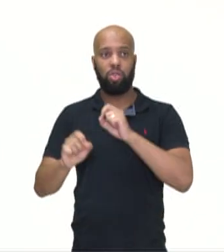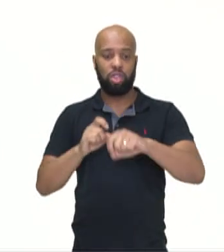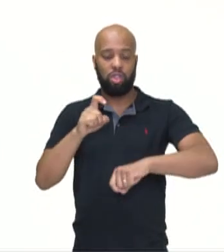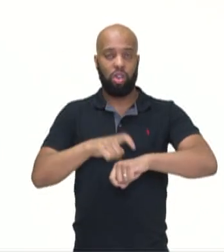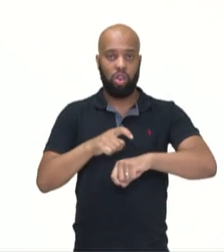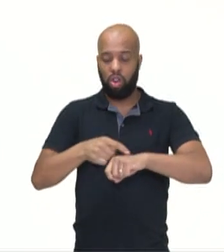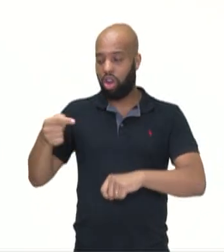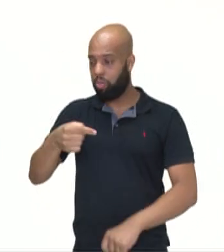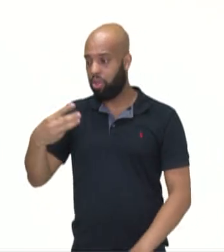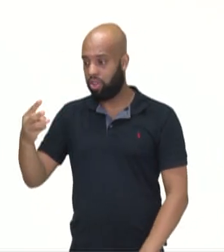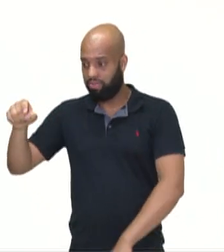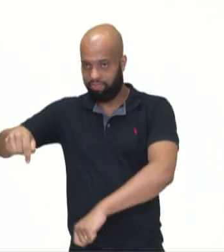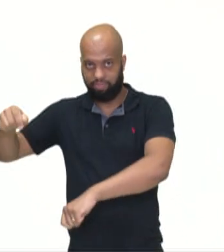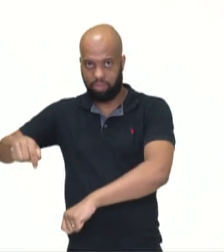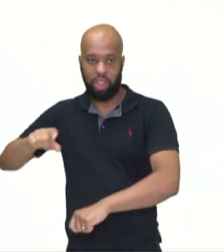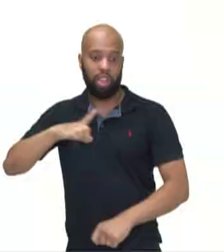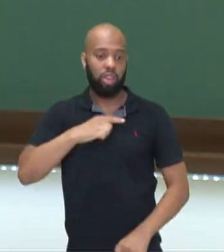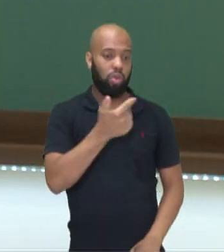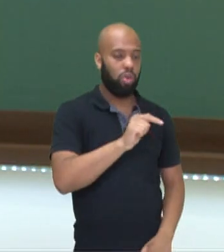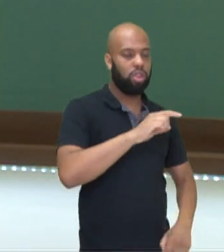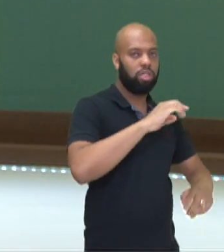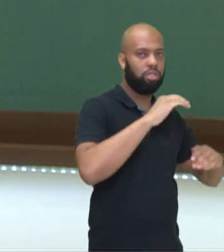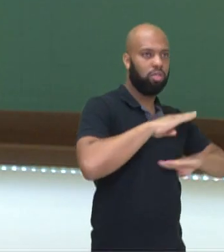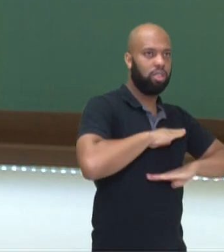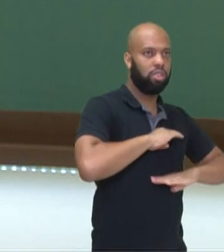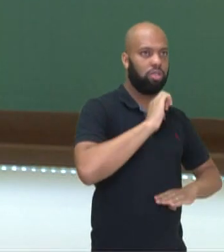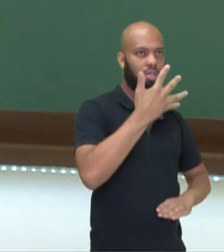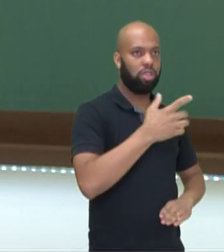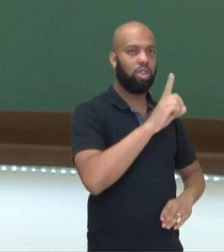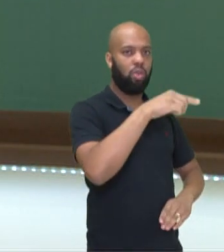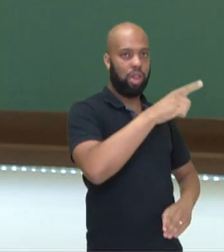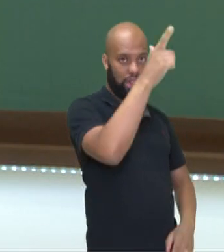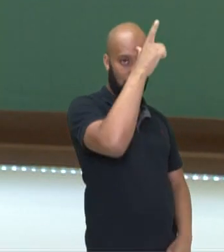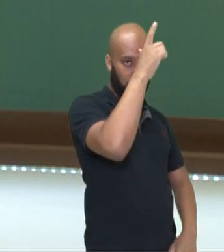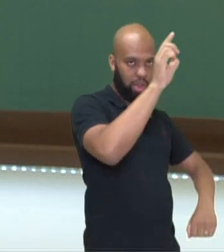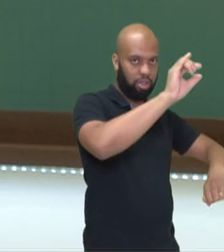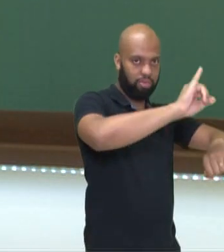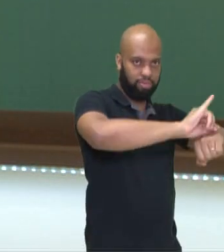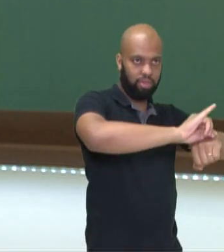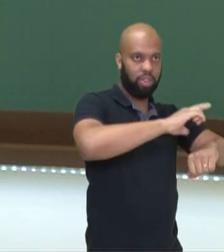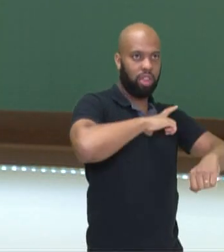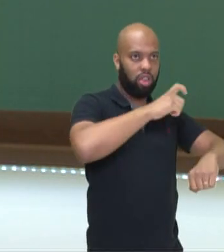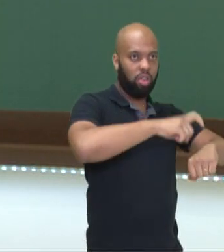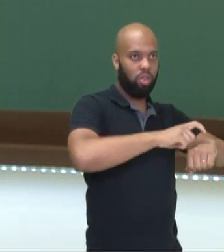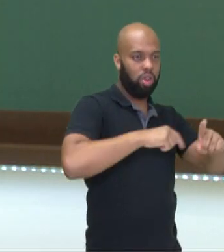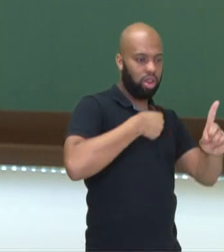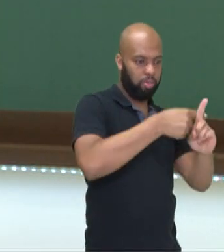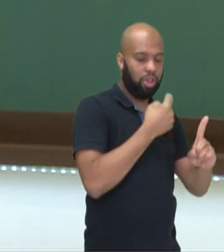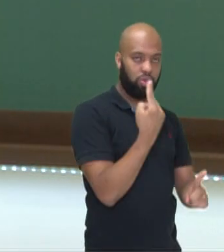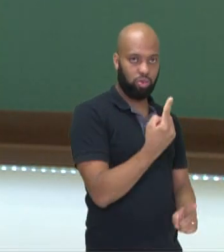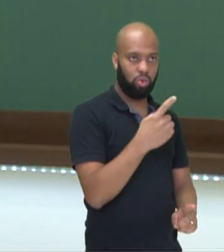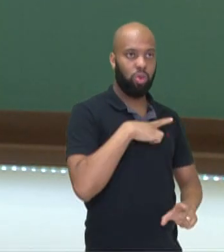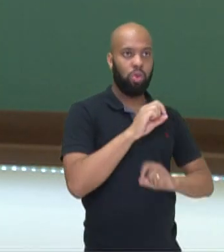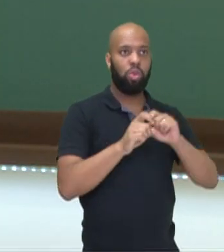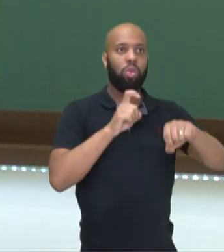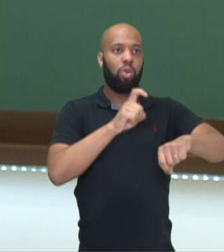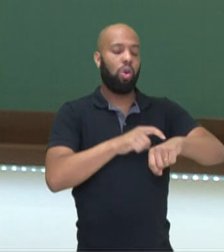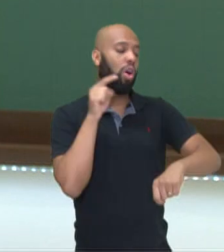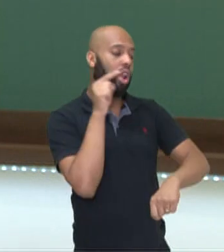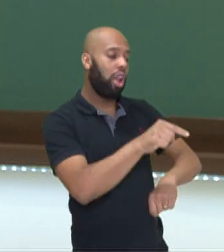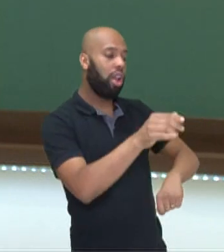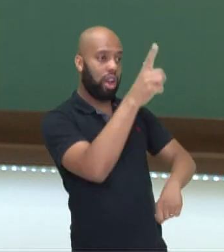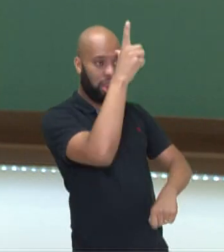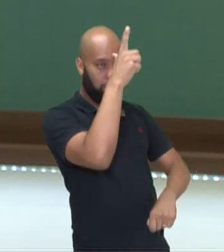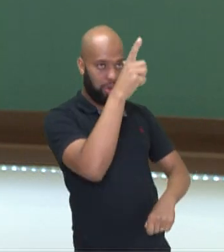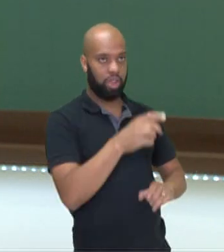horário de Brasília é menos 3. E uma outra situação lá em Berlim, na cidade da Alemanha, onde o fuso horário é mais 1. Então, que horário será em